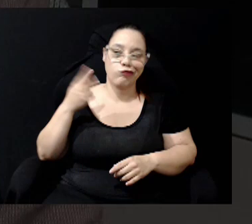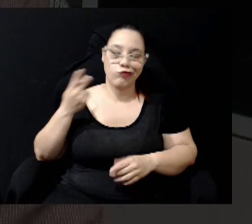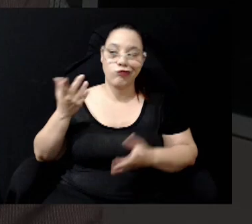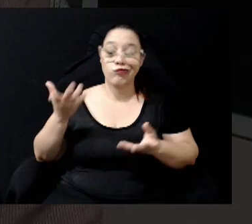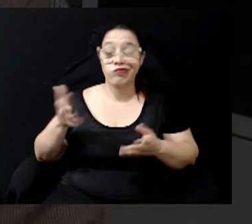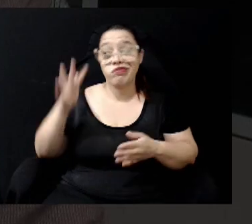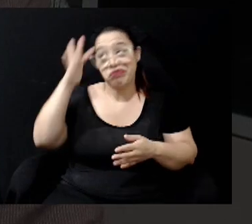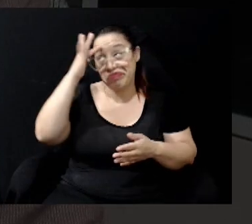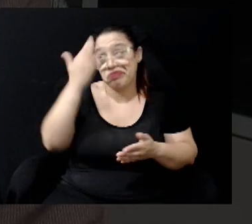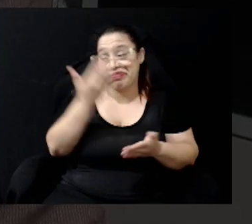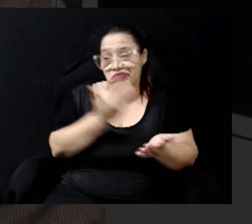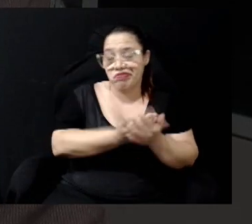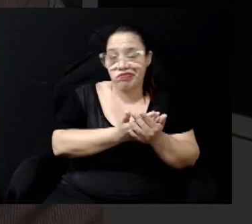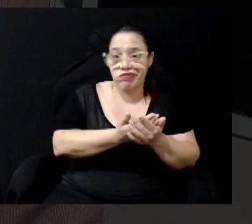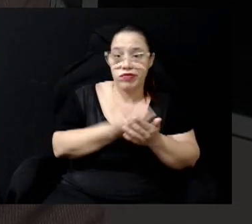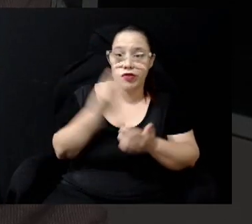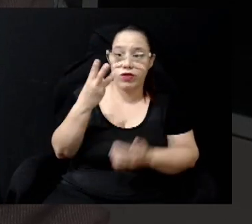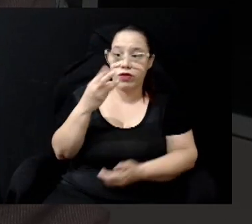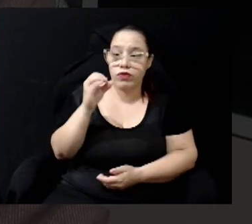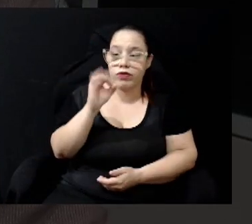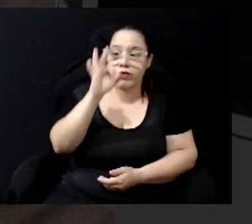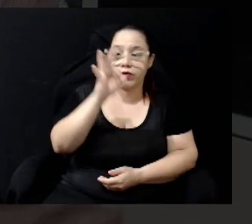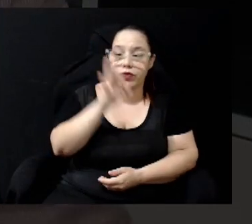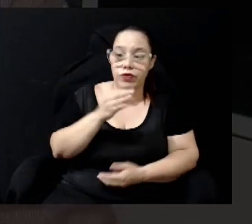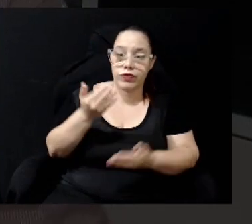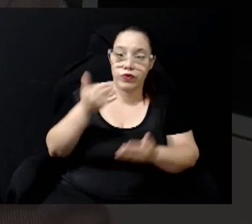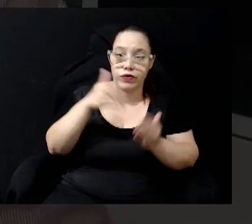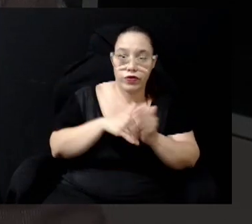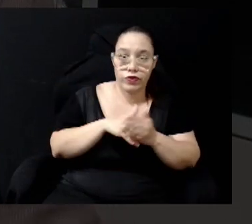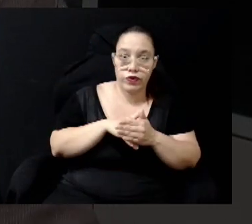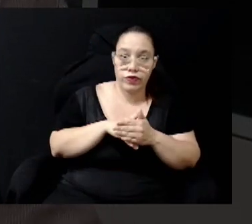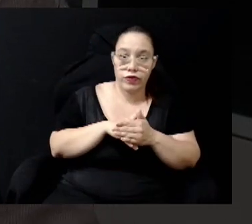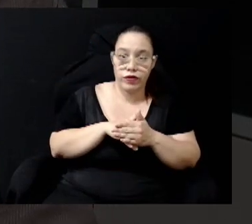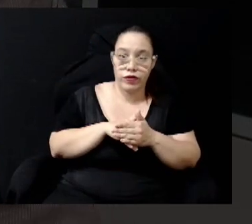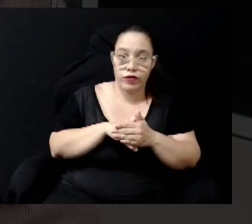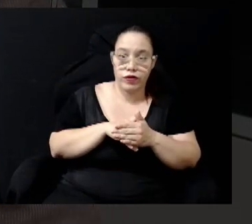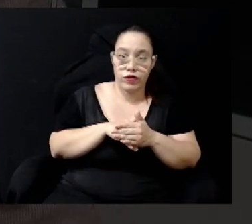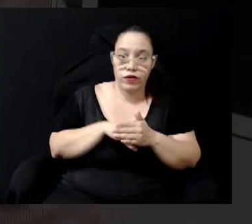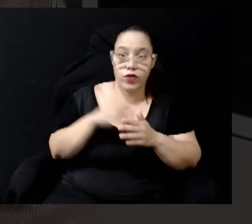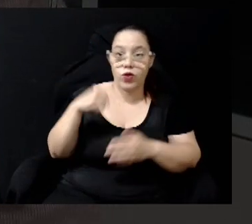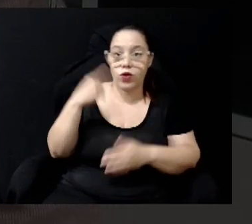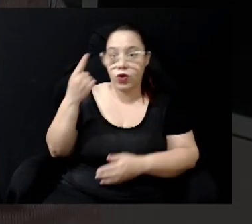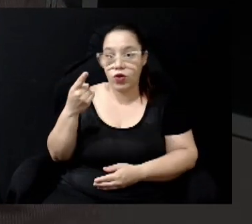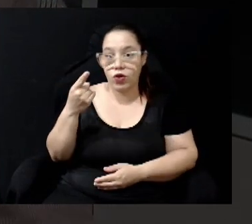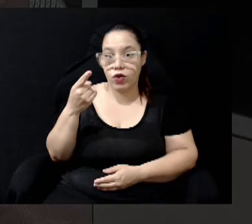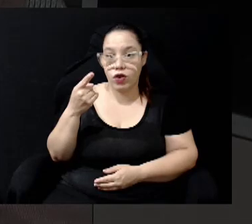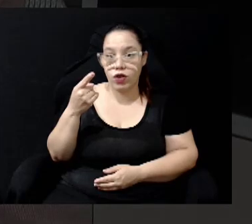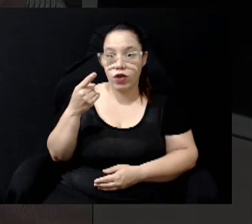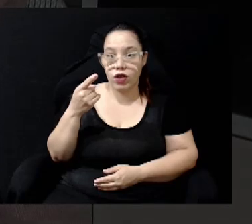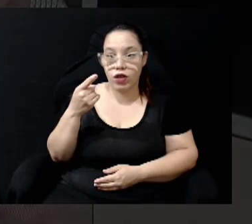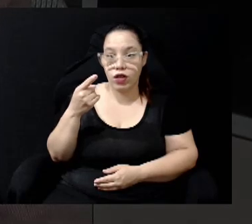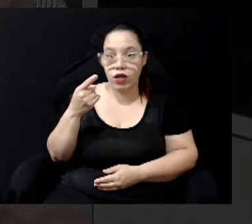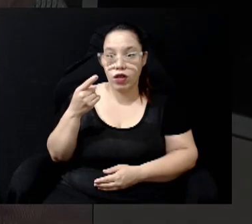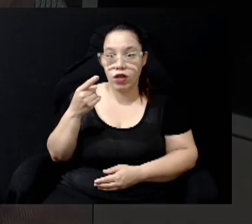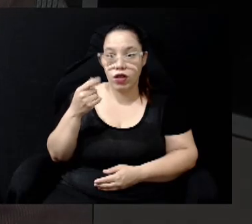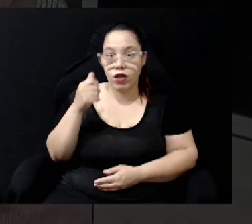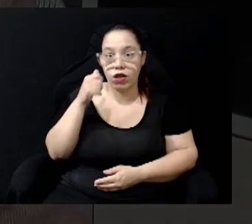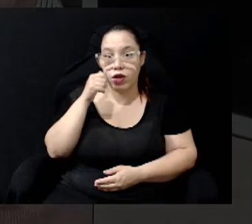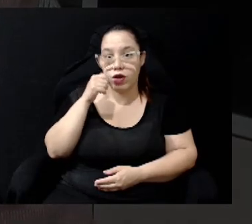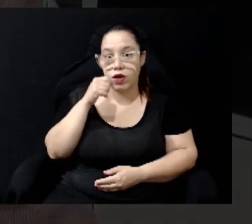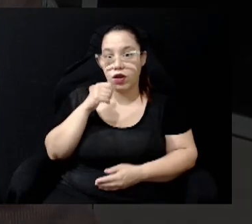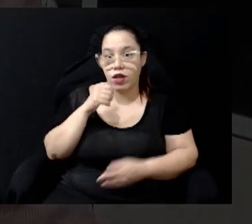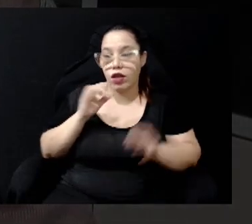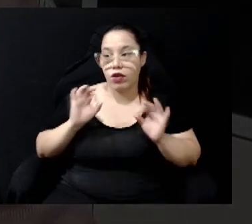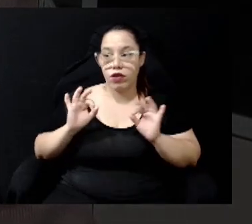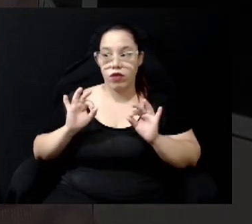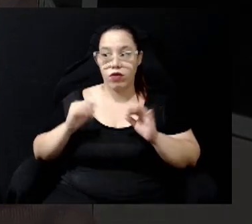os 30% reservados para um outro sexo, na verdade não pode falar que é para mulher, porque pode ter uma cidade que tenha mais